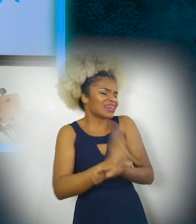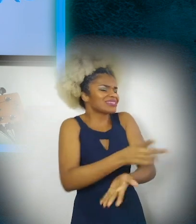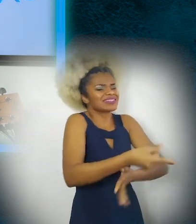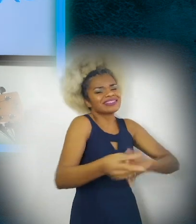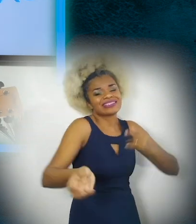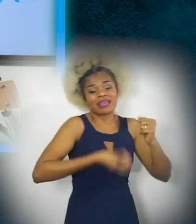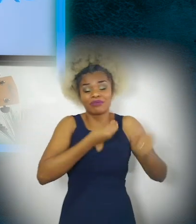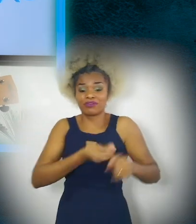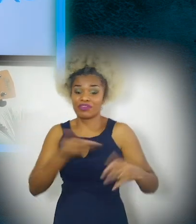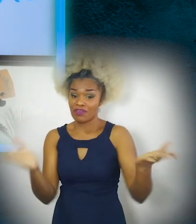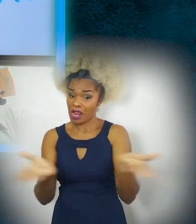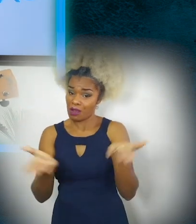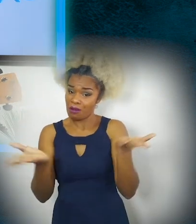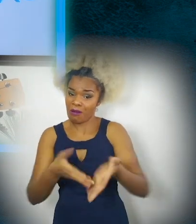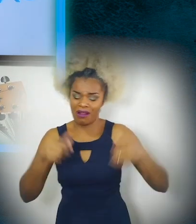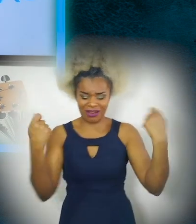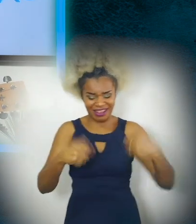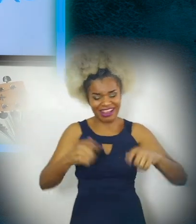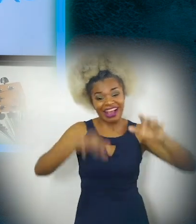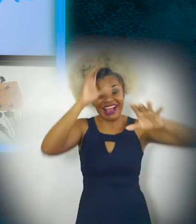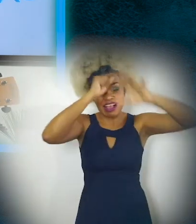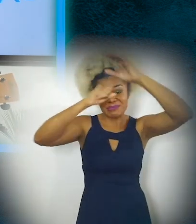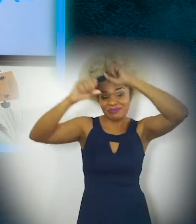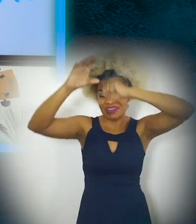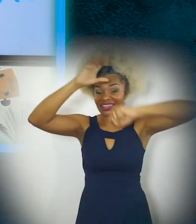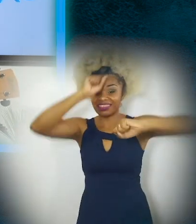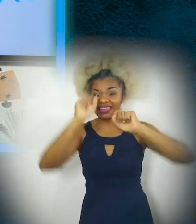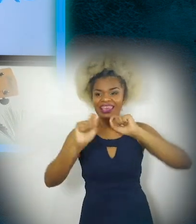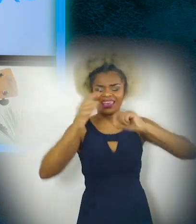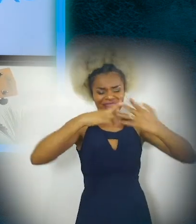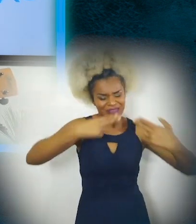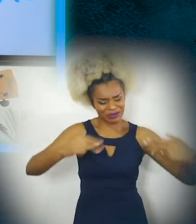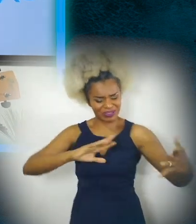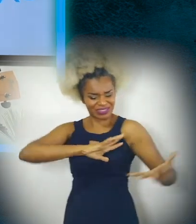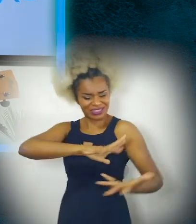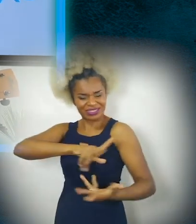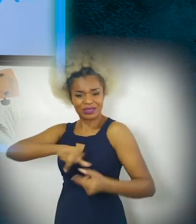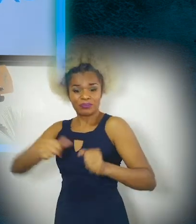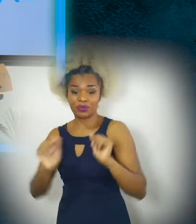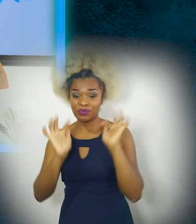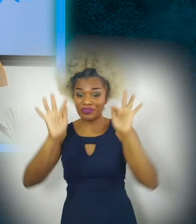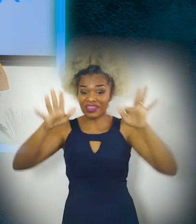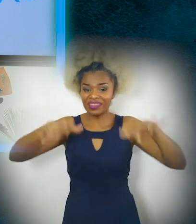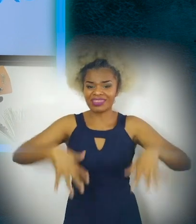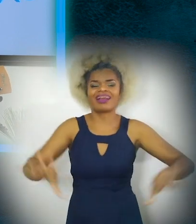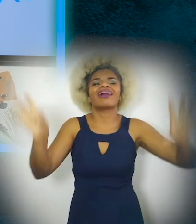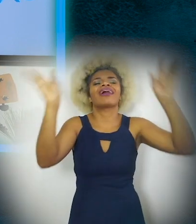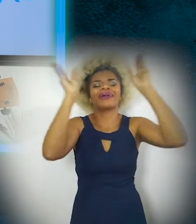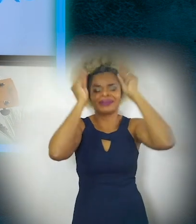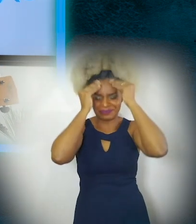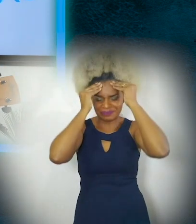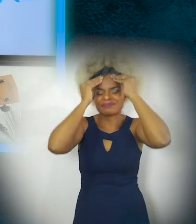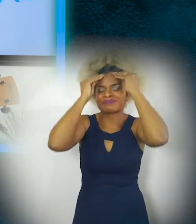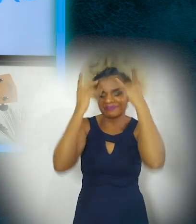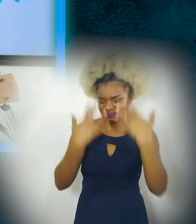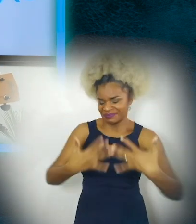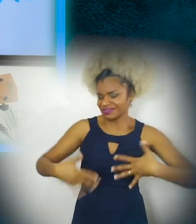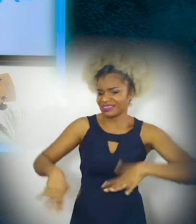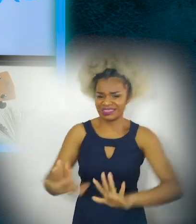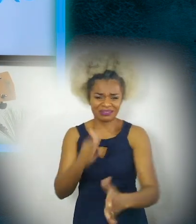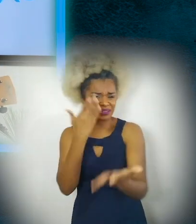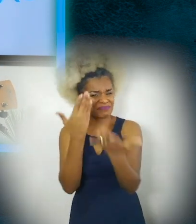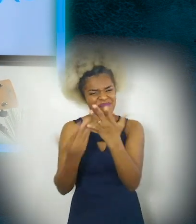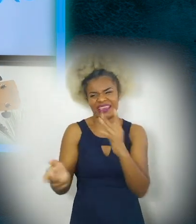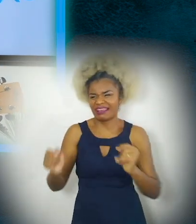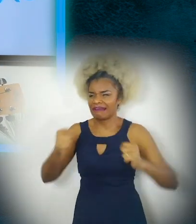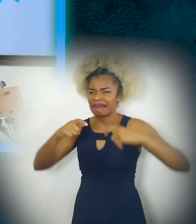é de aprender que as coisas desse mundo se explicam no final. Ah, não se perca